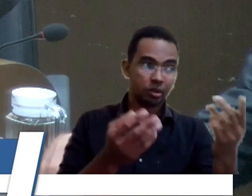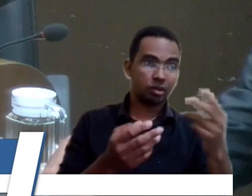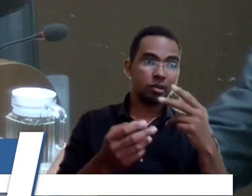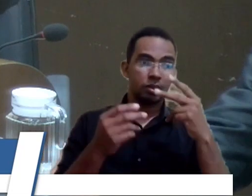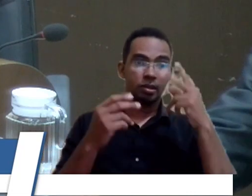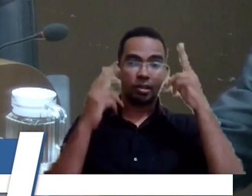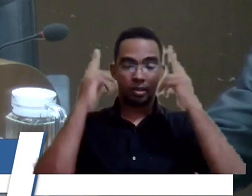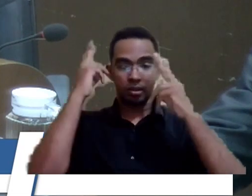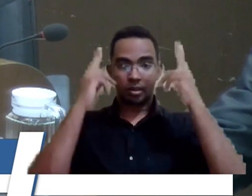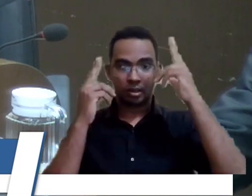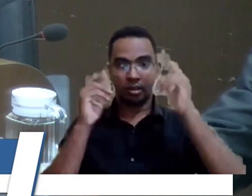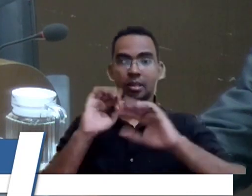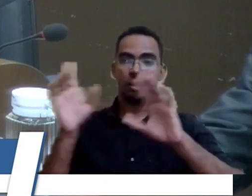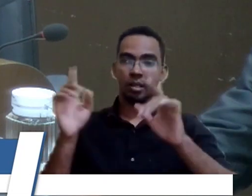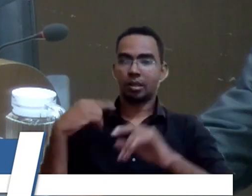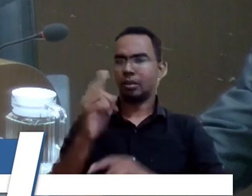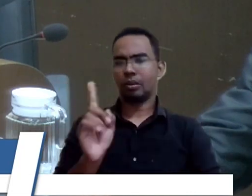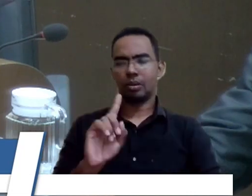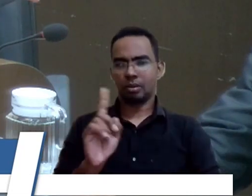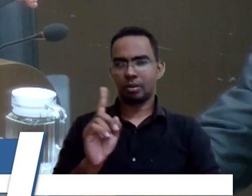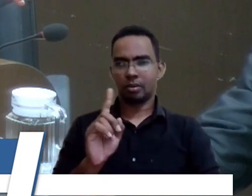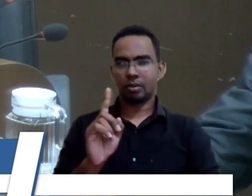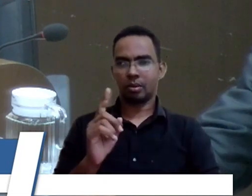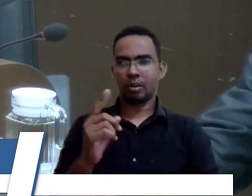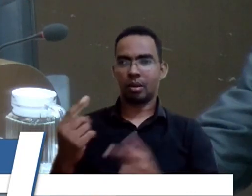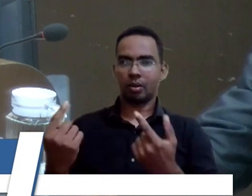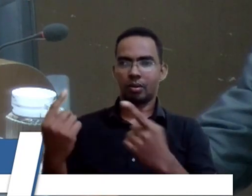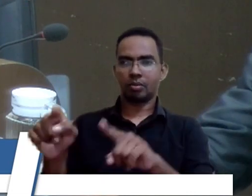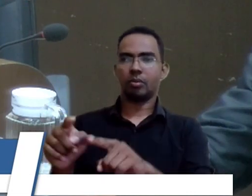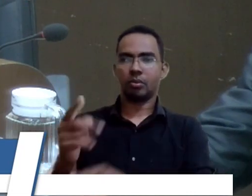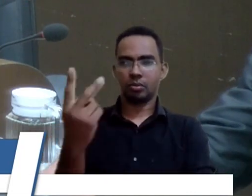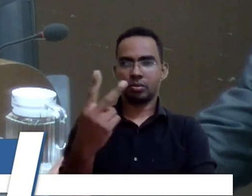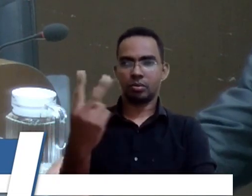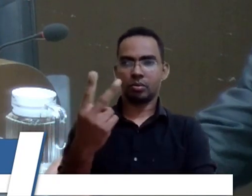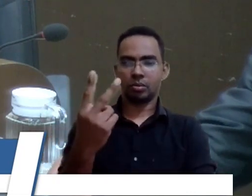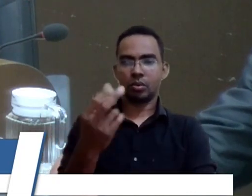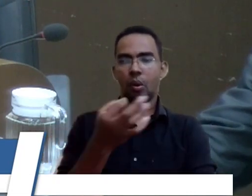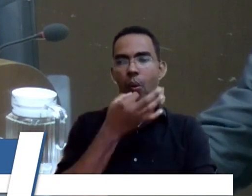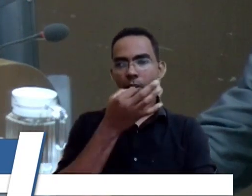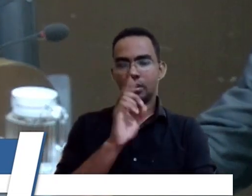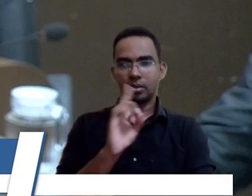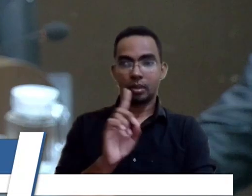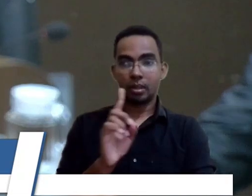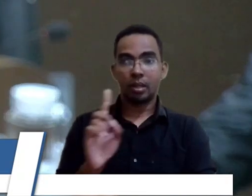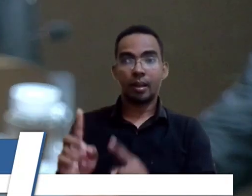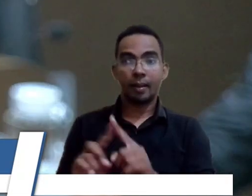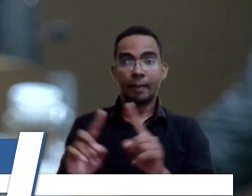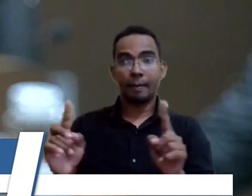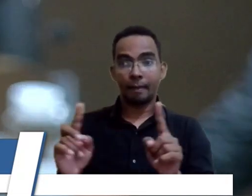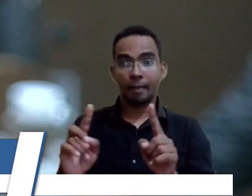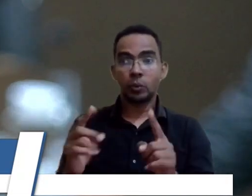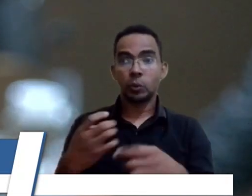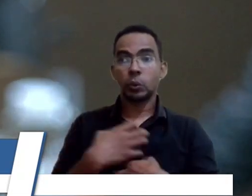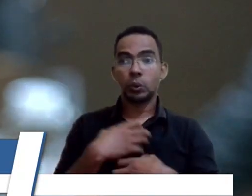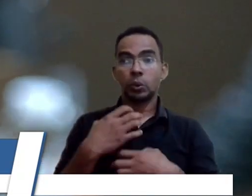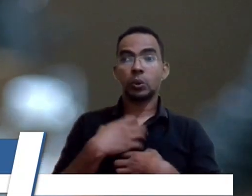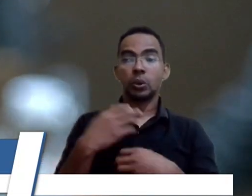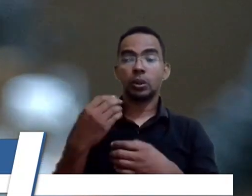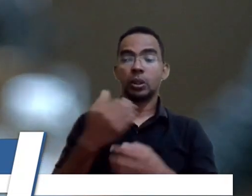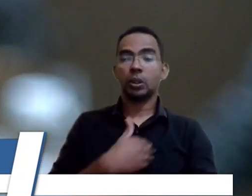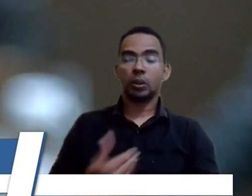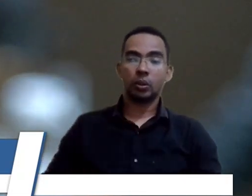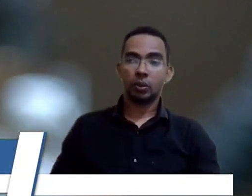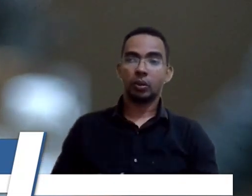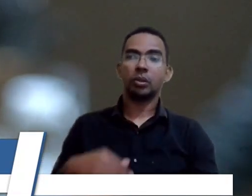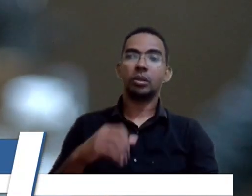deixando claro que não é o meu repúdio a posicionamento de vocês, mas da forma que o governo do Estado de São Paulo